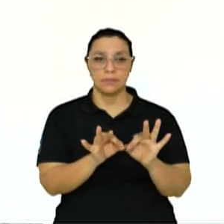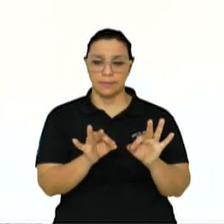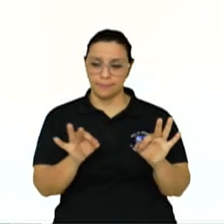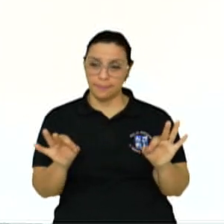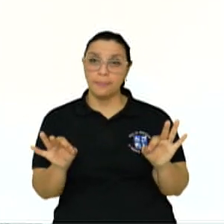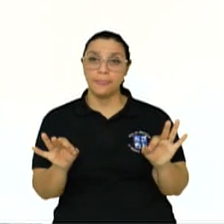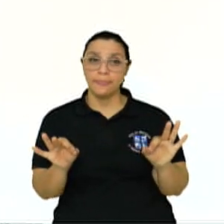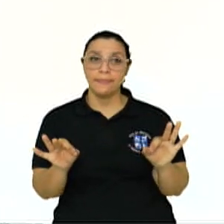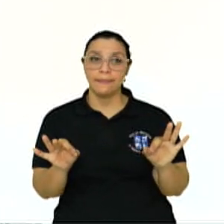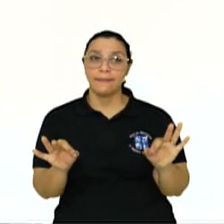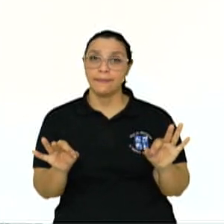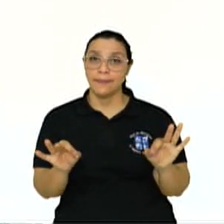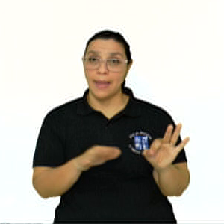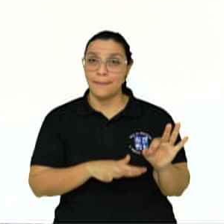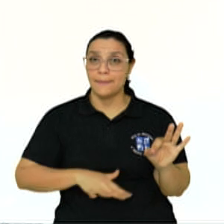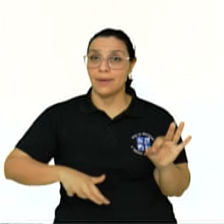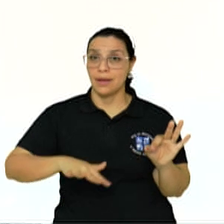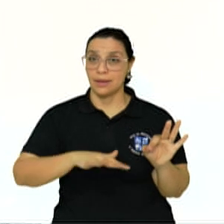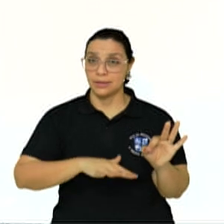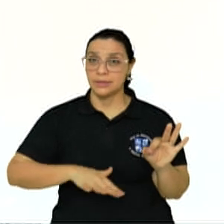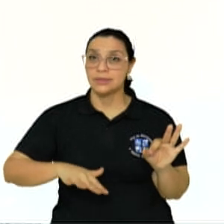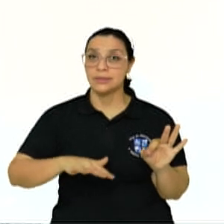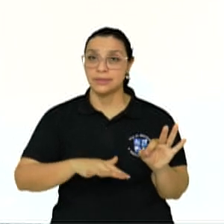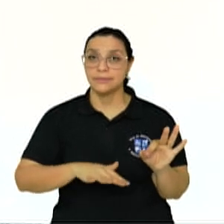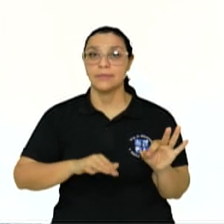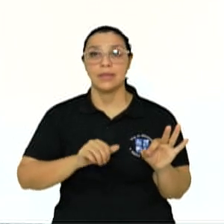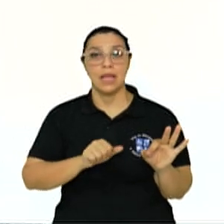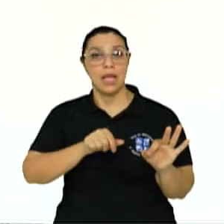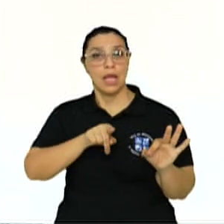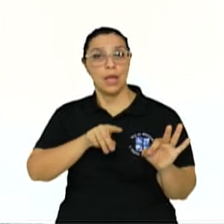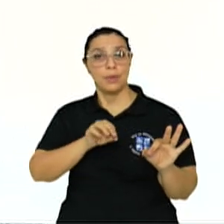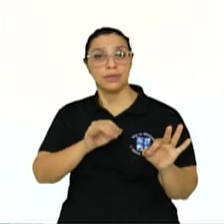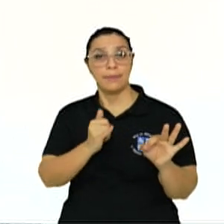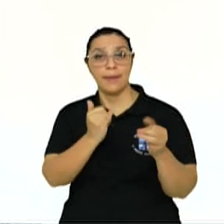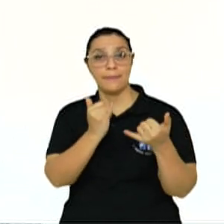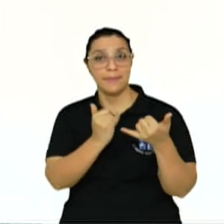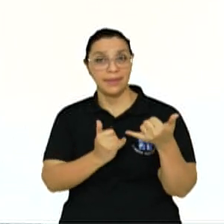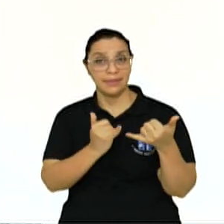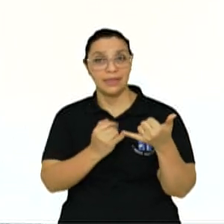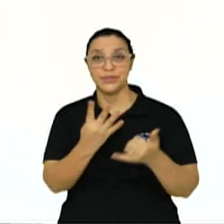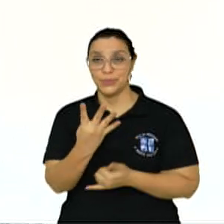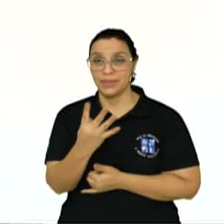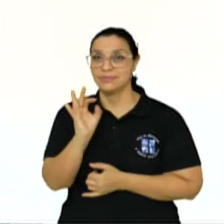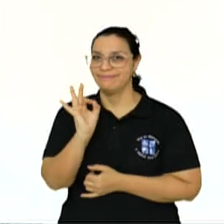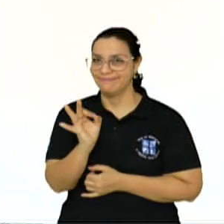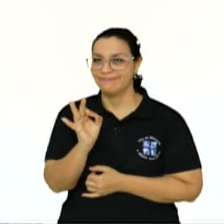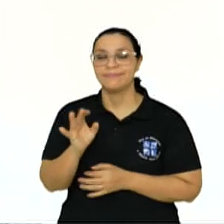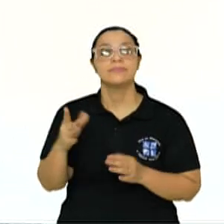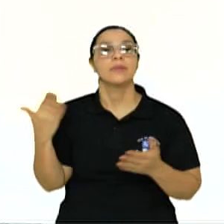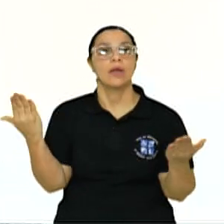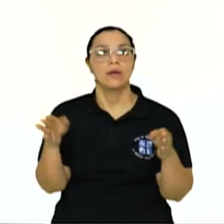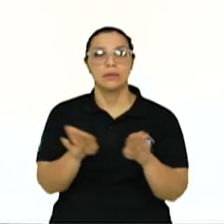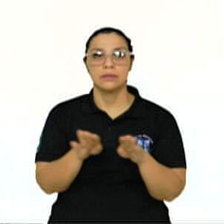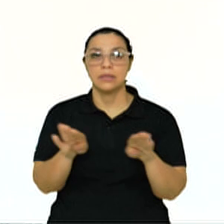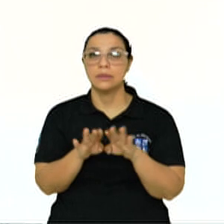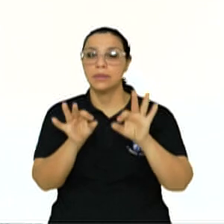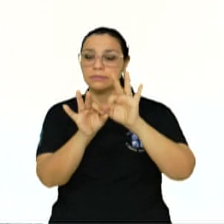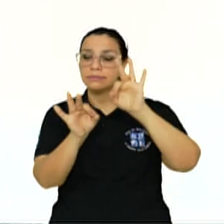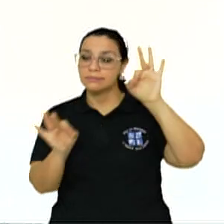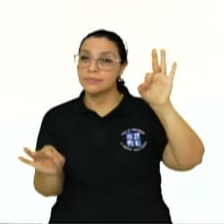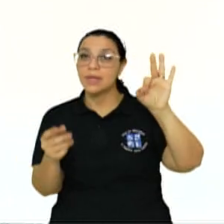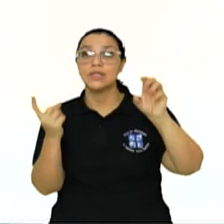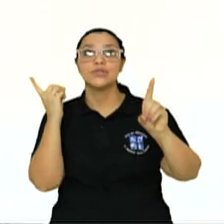a apótema da base, se a base é 8, a apótema é 4. E aqui eu calculo